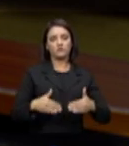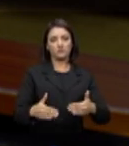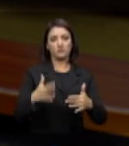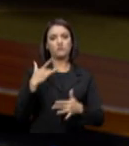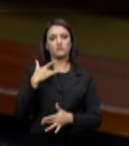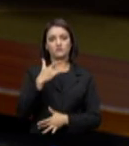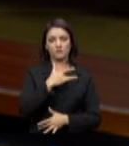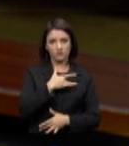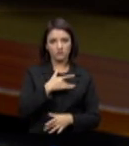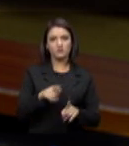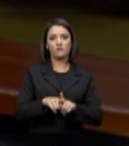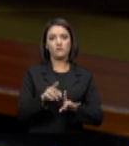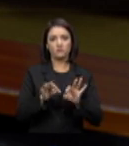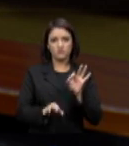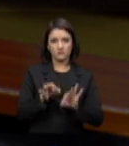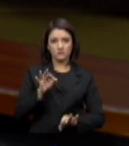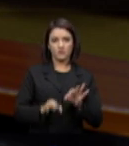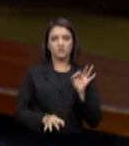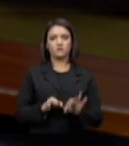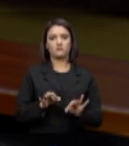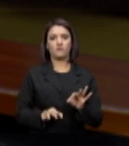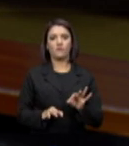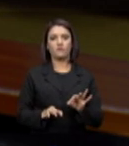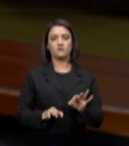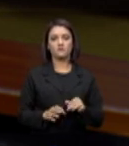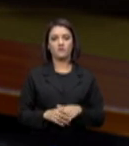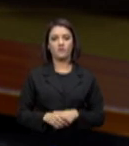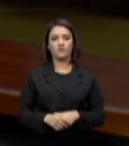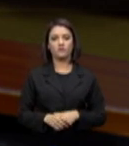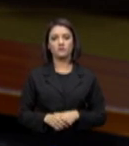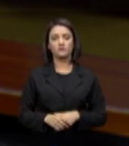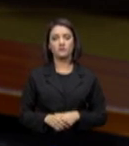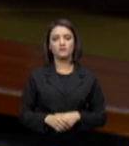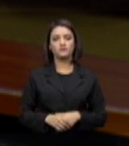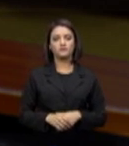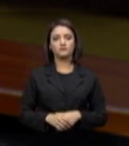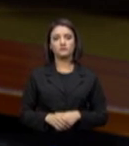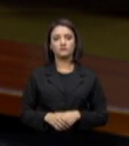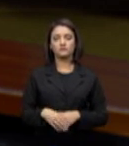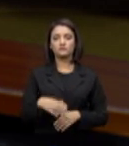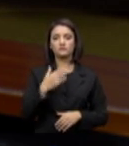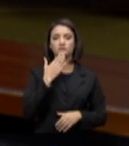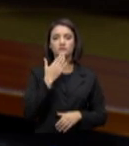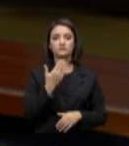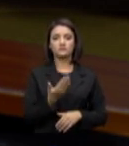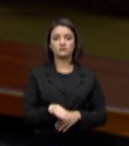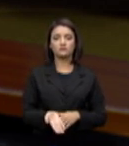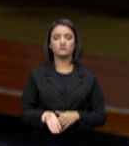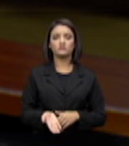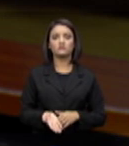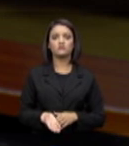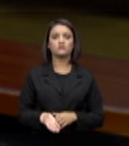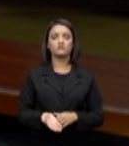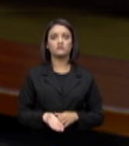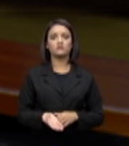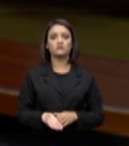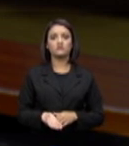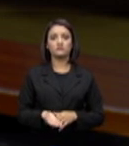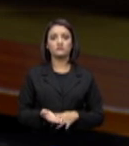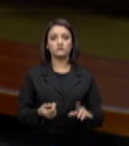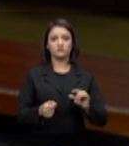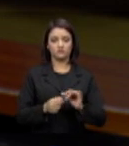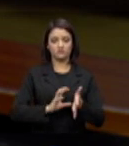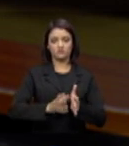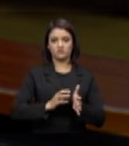relação à população carcerária o pedido assim formulado e nada obstante a iniciativa lowa